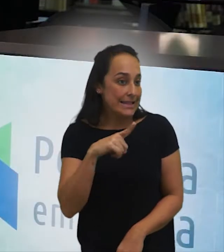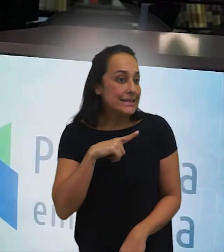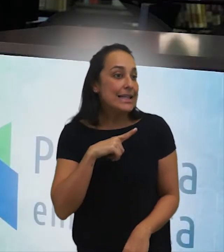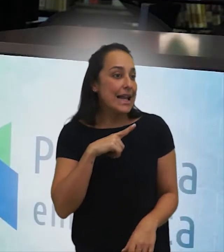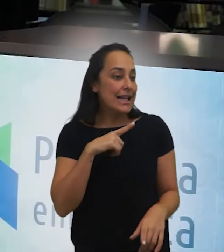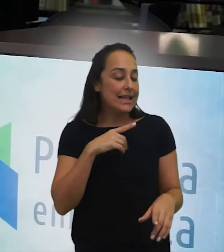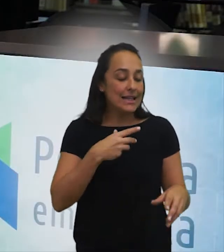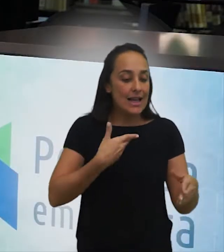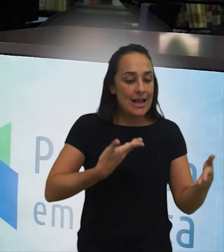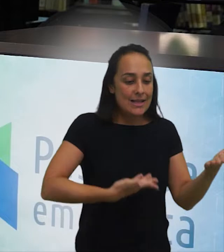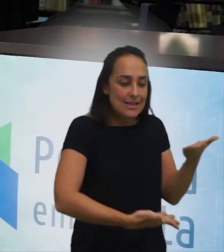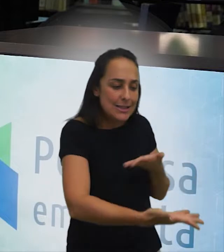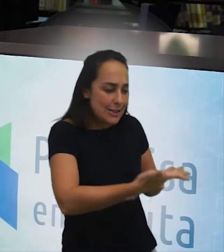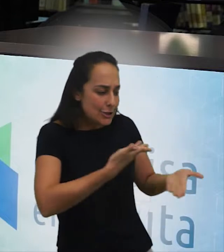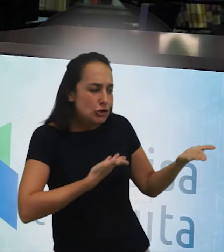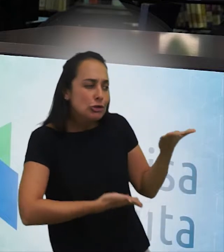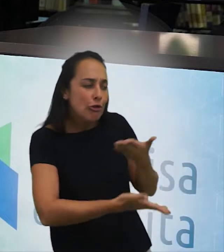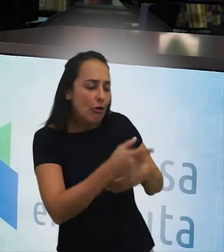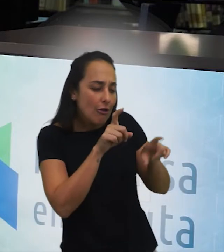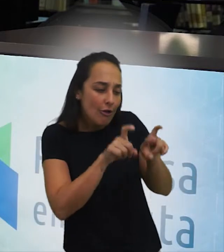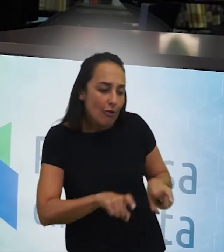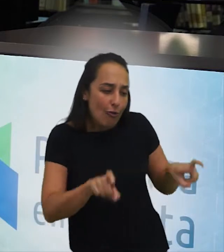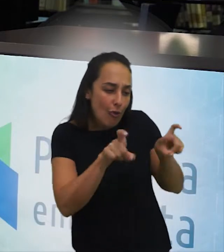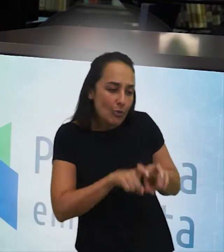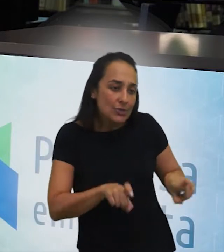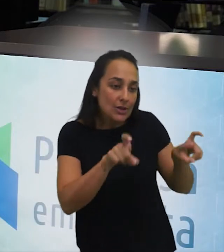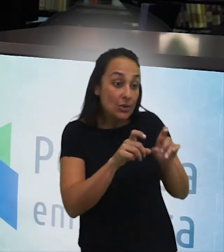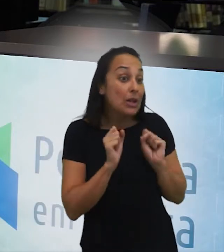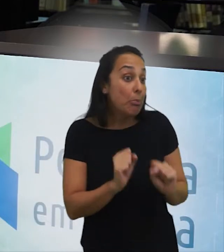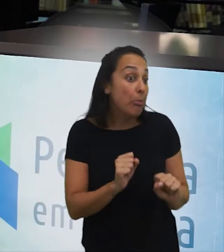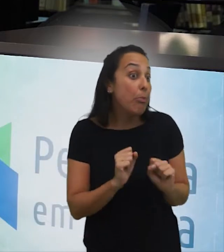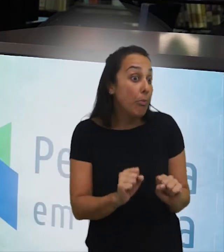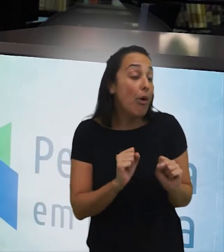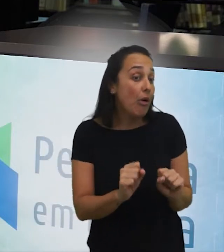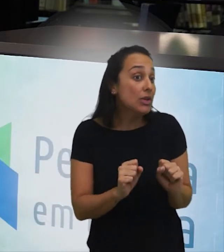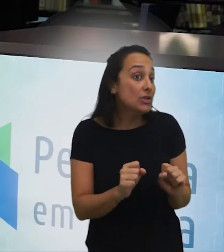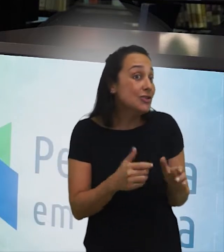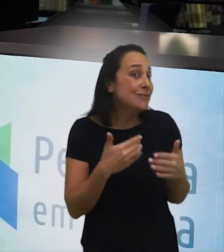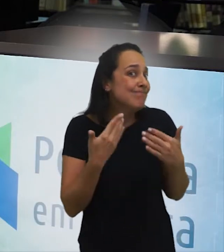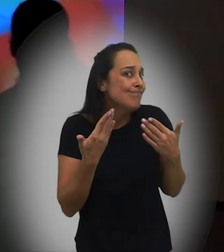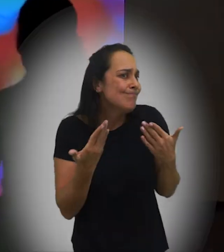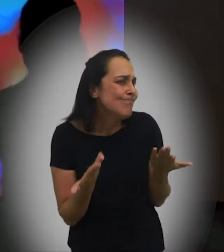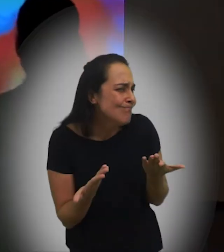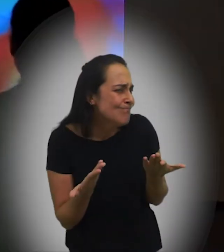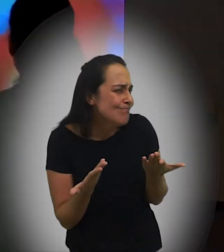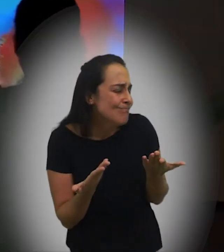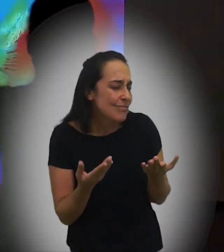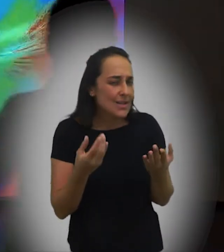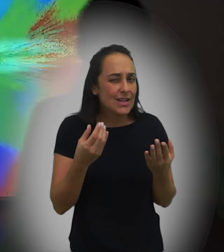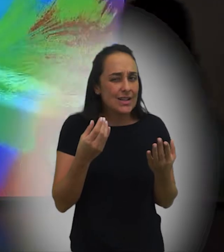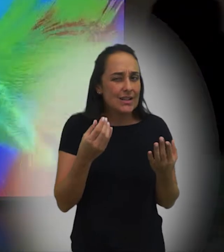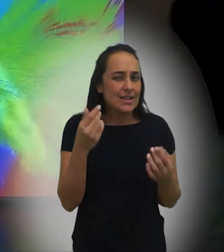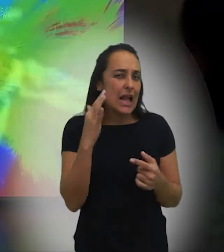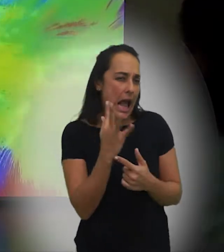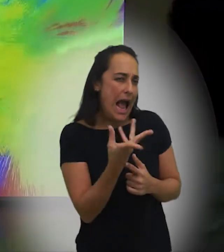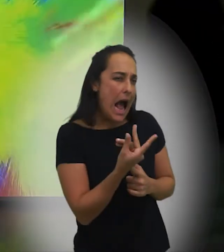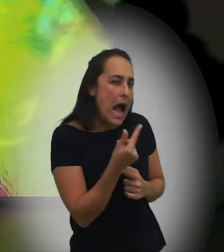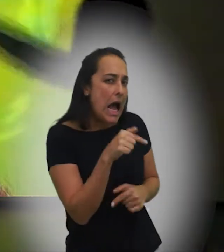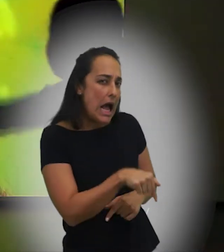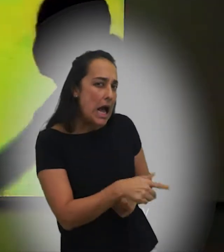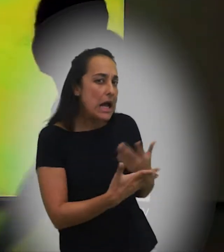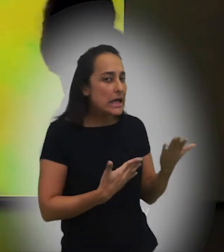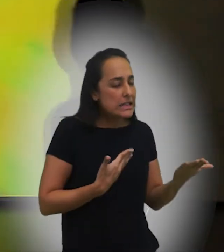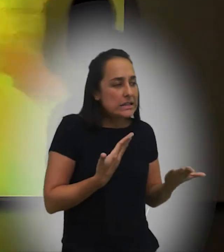uma interação às vezes é muito mecânica, né? É só clicar e... Então, os níveis de interação são